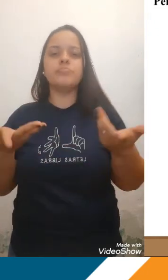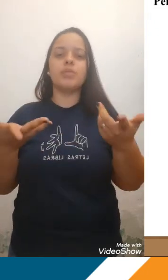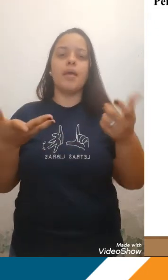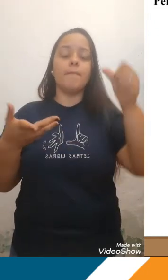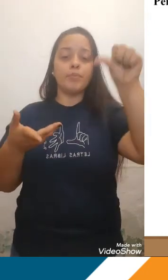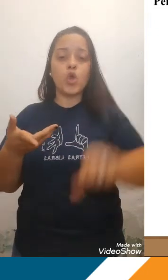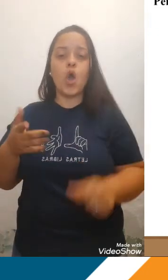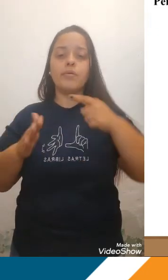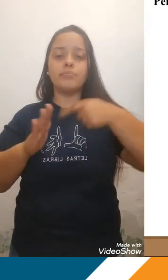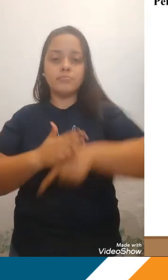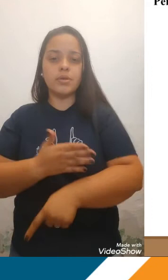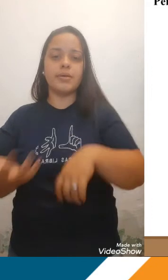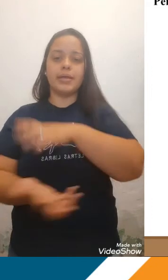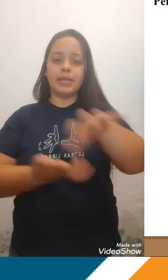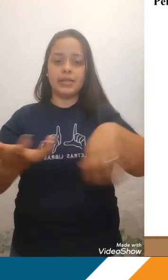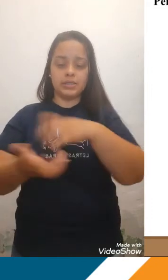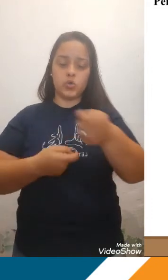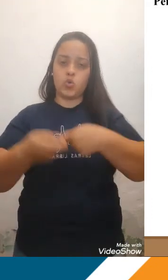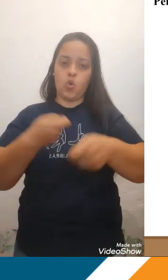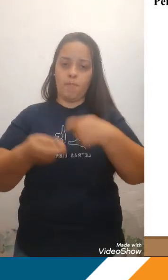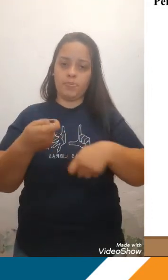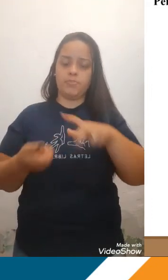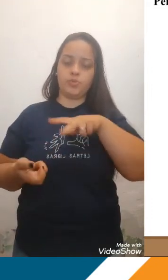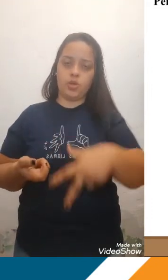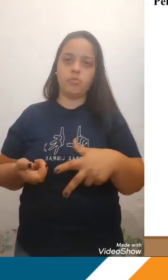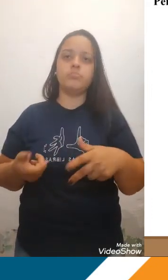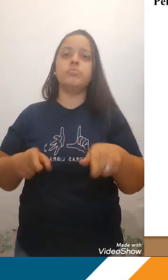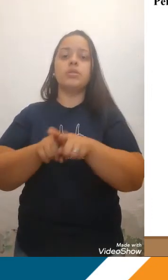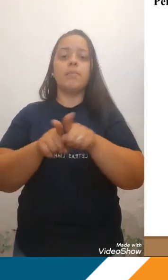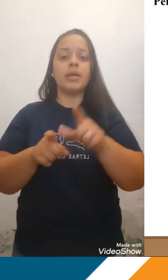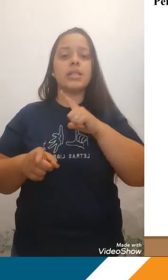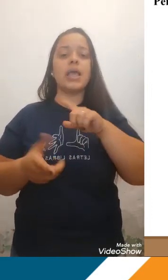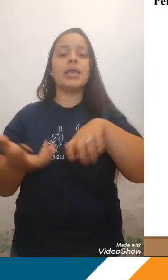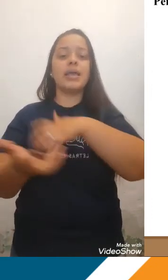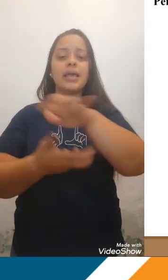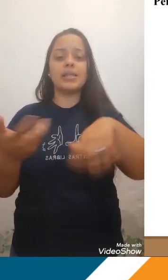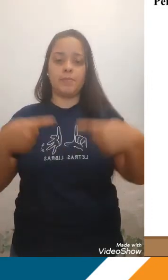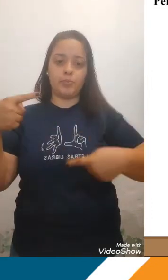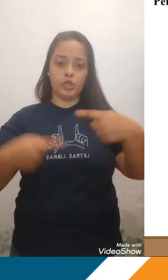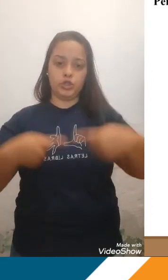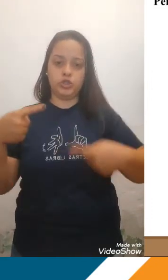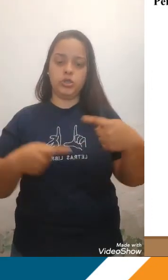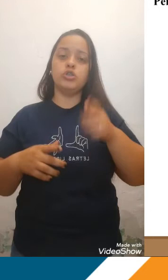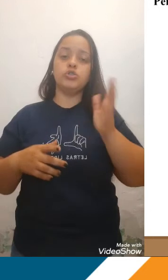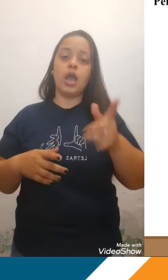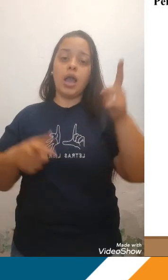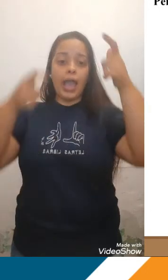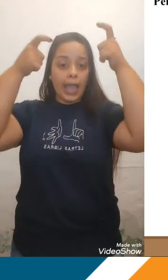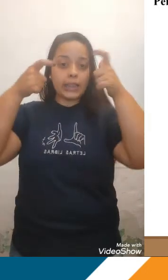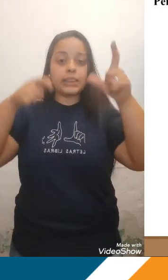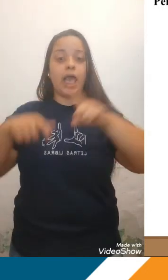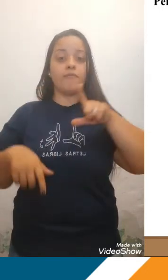aprofundavam ainda mais a crise econômica que Portugal vivenciava. Além disso, enfrentava também uma crise política, já que o rei